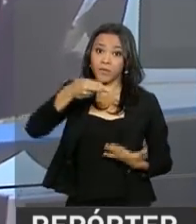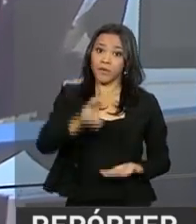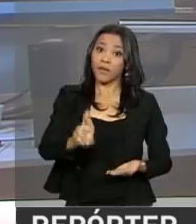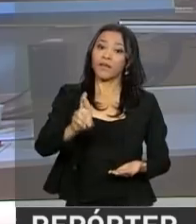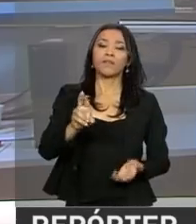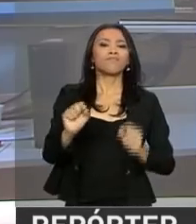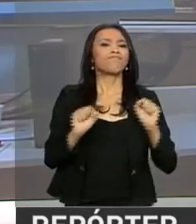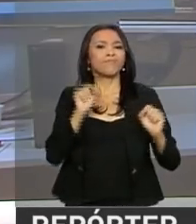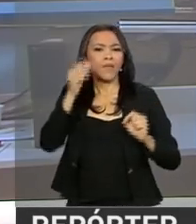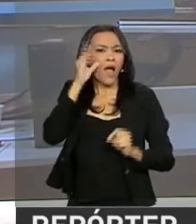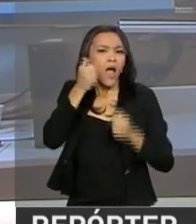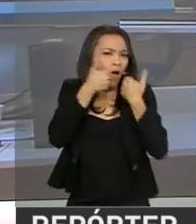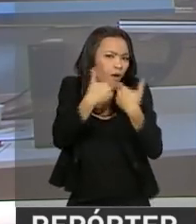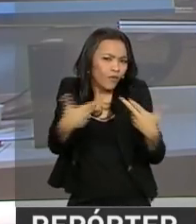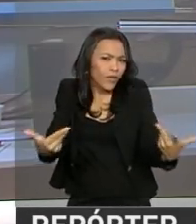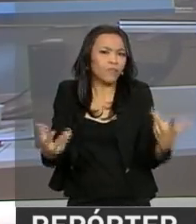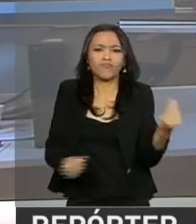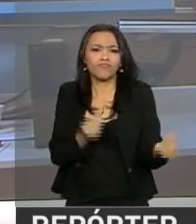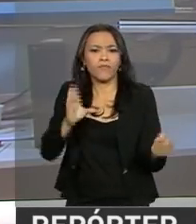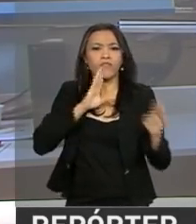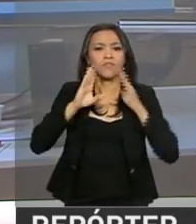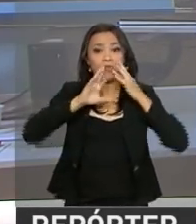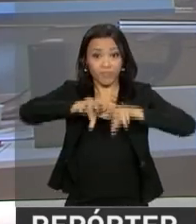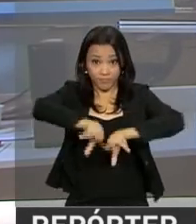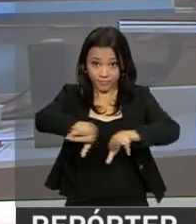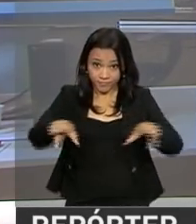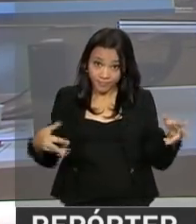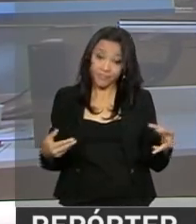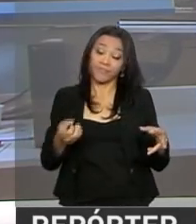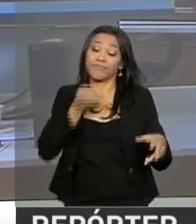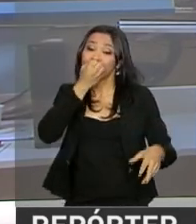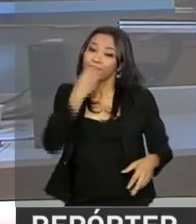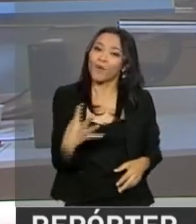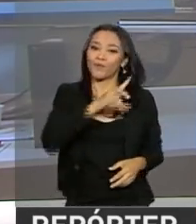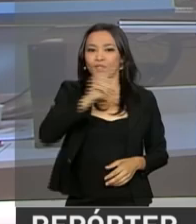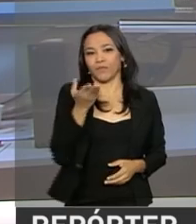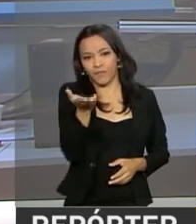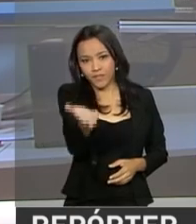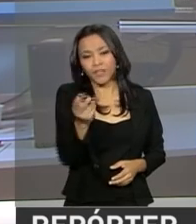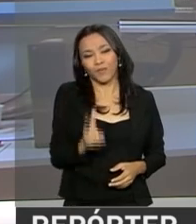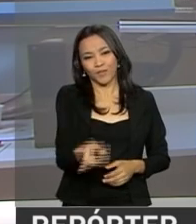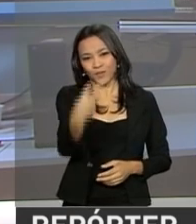NBR. Acompanhe as novidades também pelas nossas redes sociais. Um bom dia para